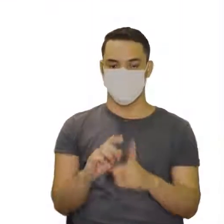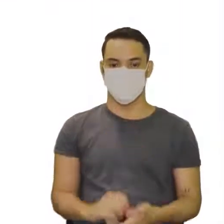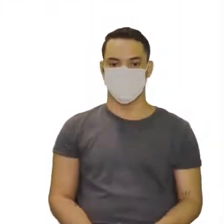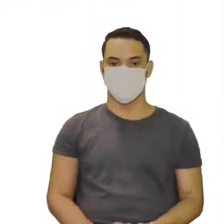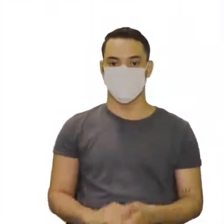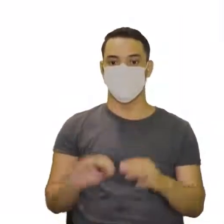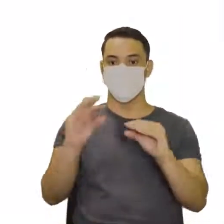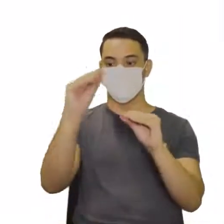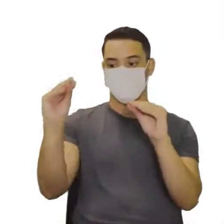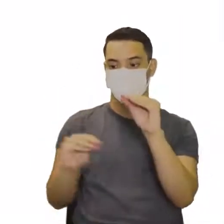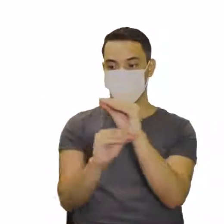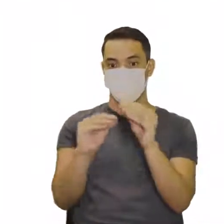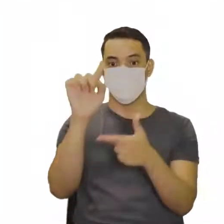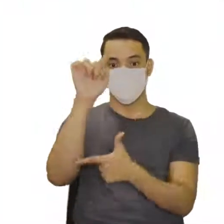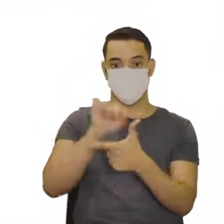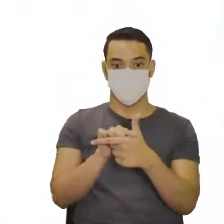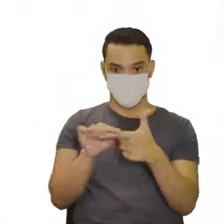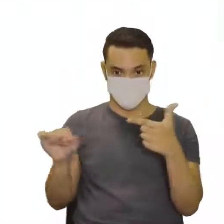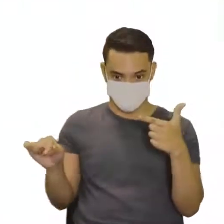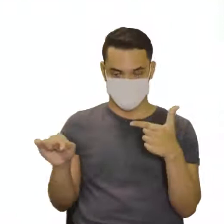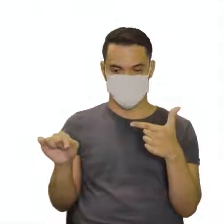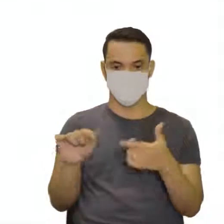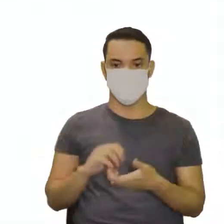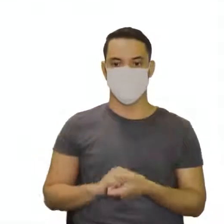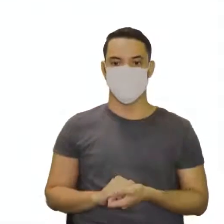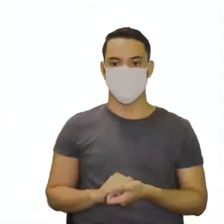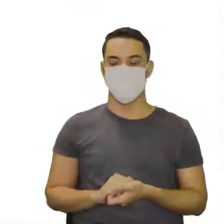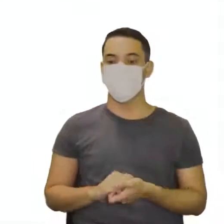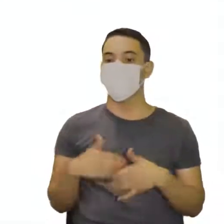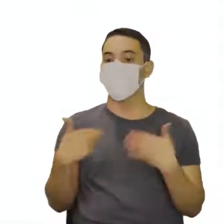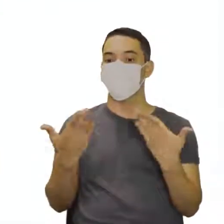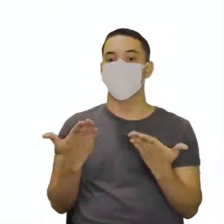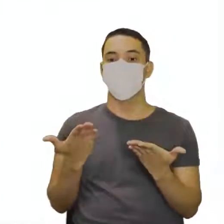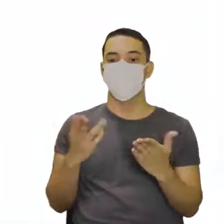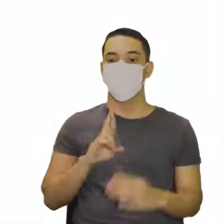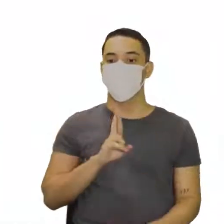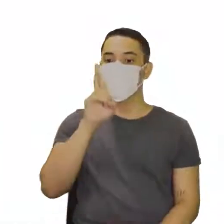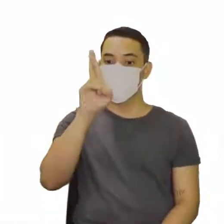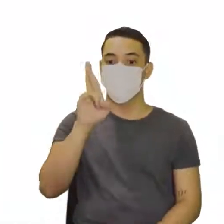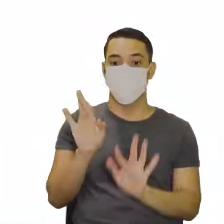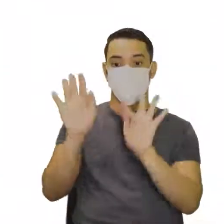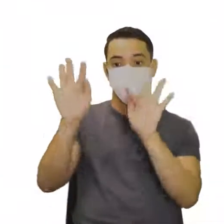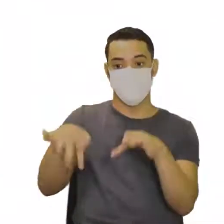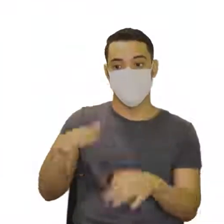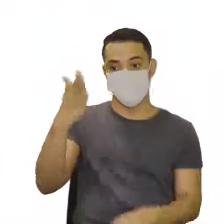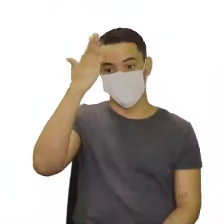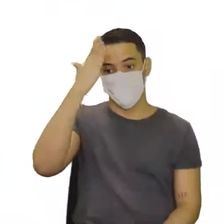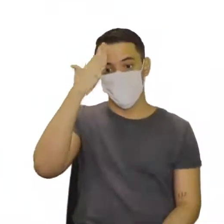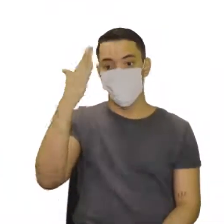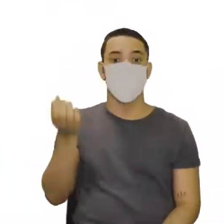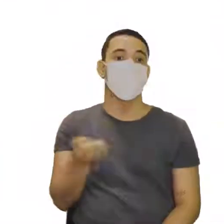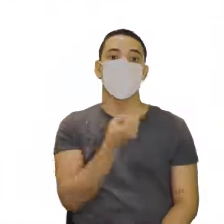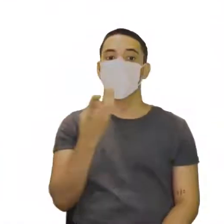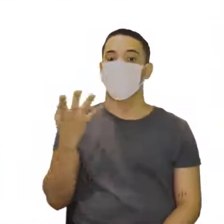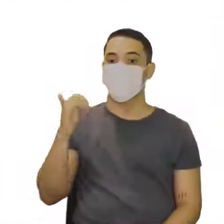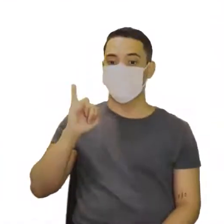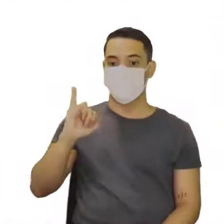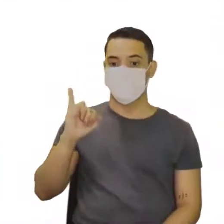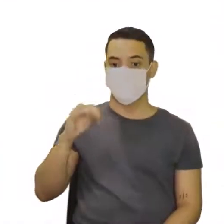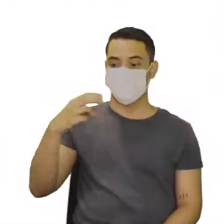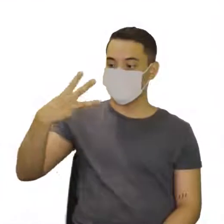Passou dividindo ali. A corrente que ele está querendo aí que atravessa o circuito vale quanto?